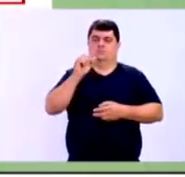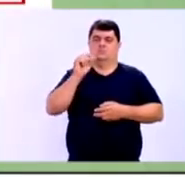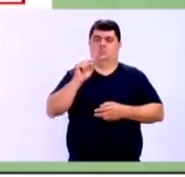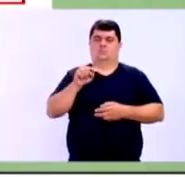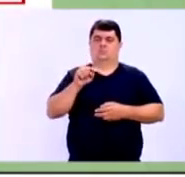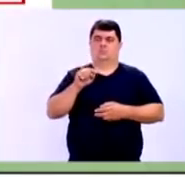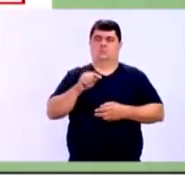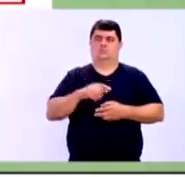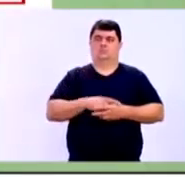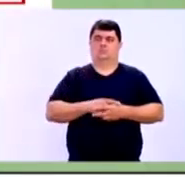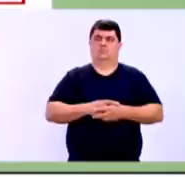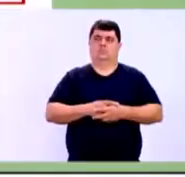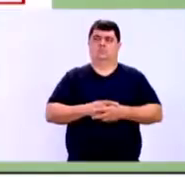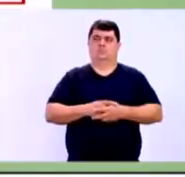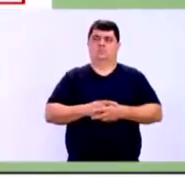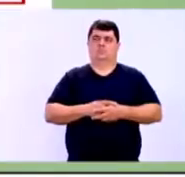mil.